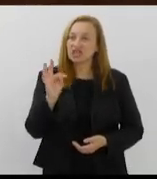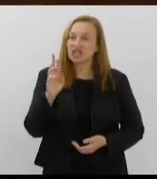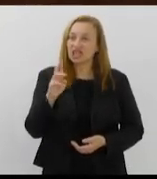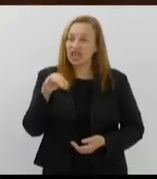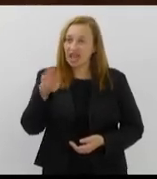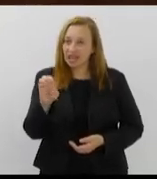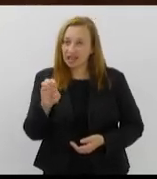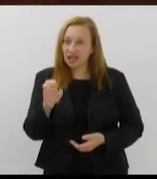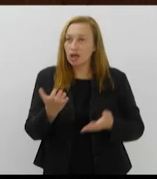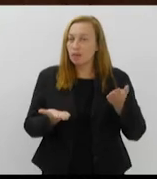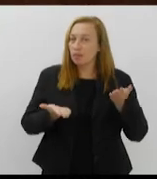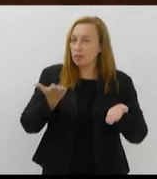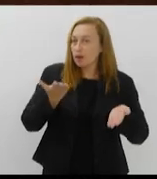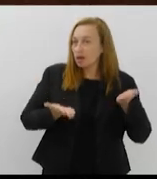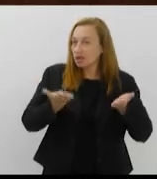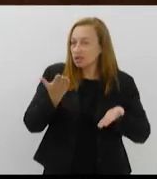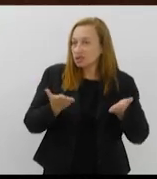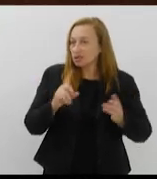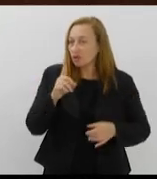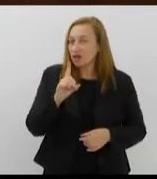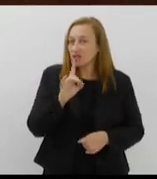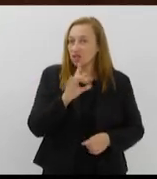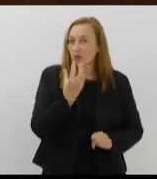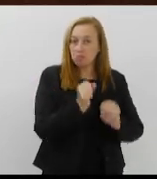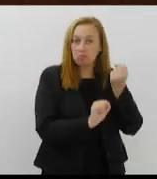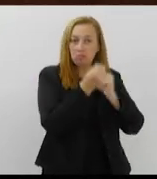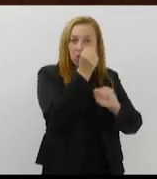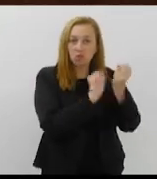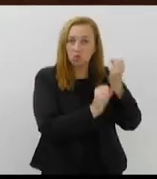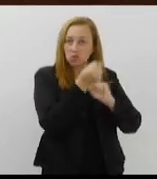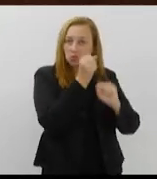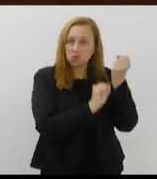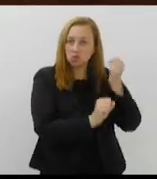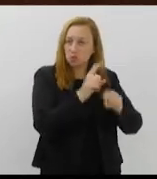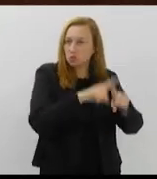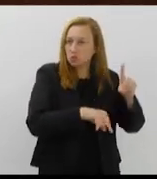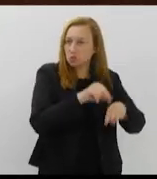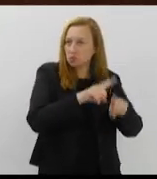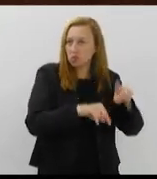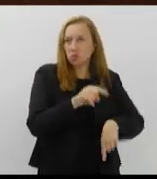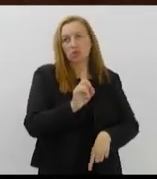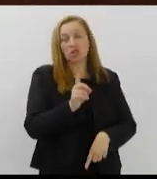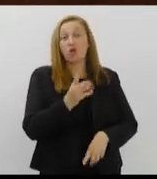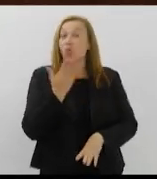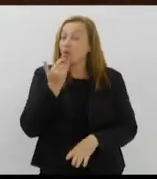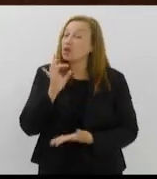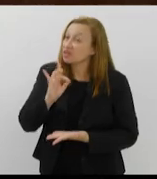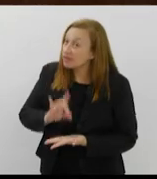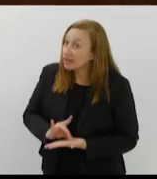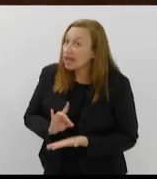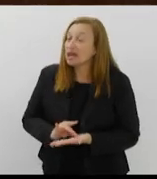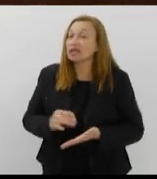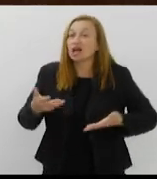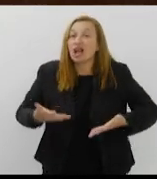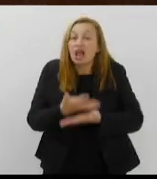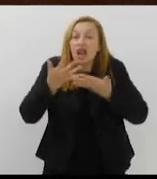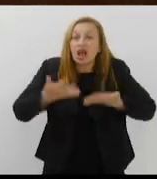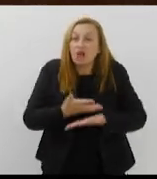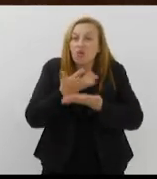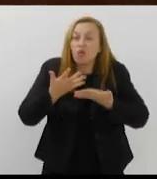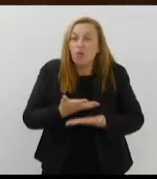não é baseada em produtos ultraprocessados, que é baseada em comida de verdade, legumes,